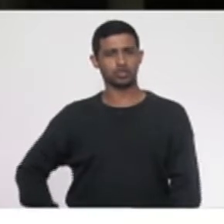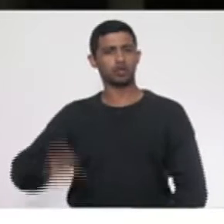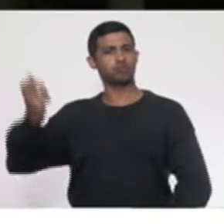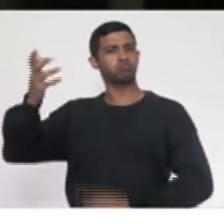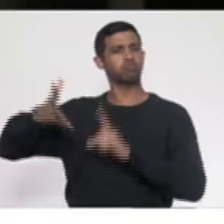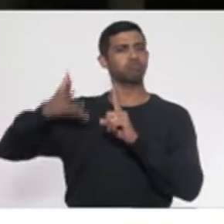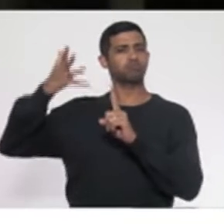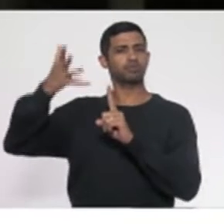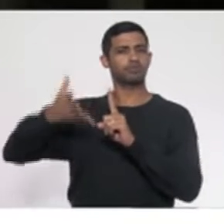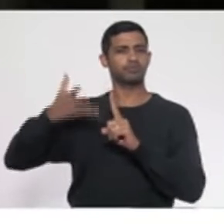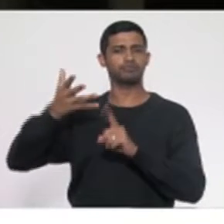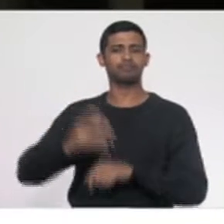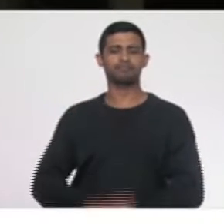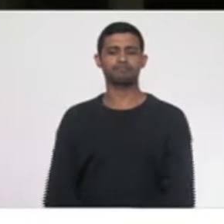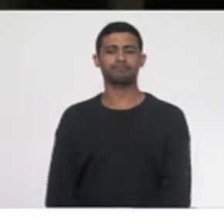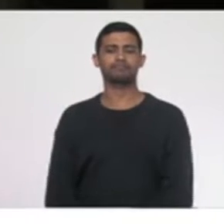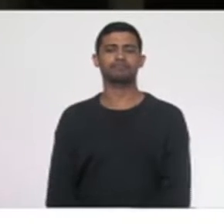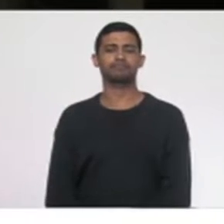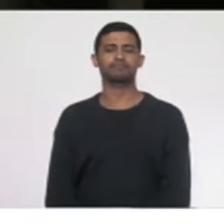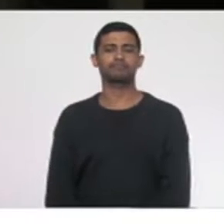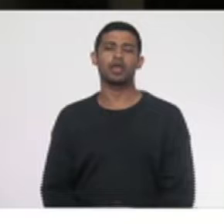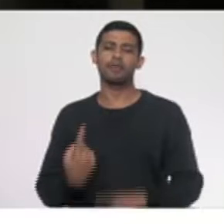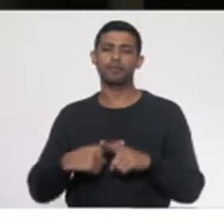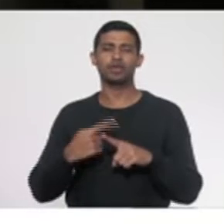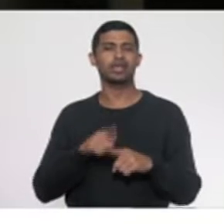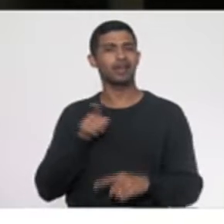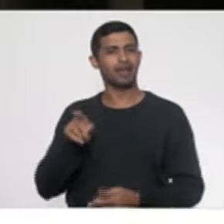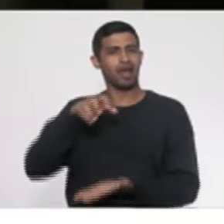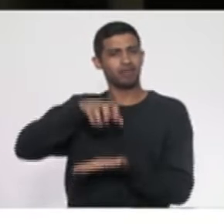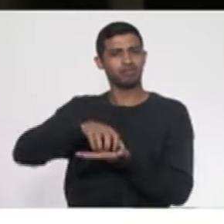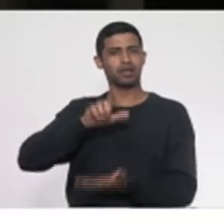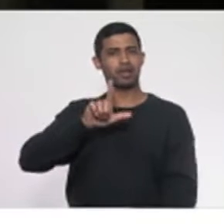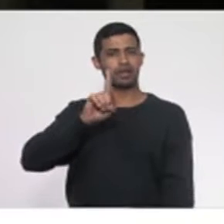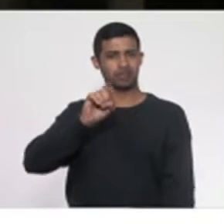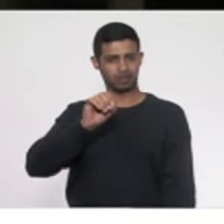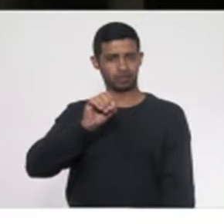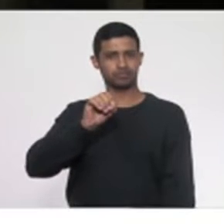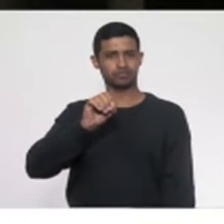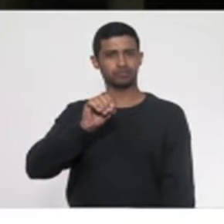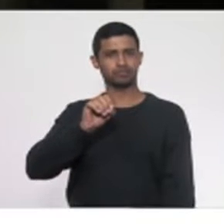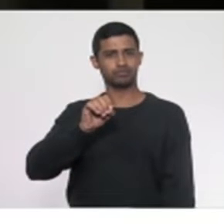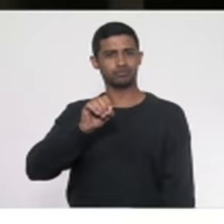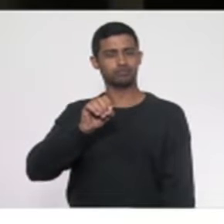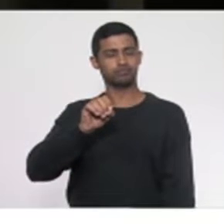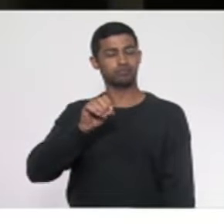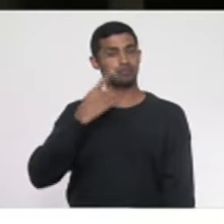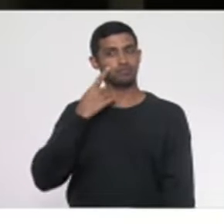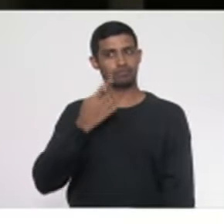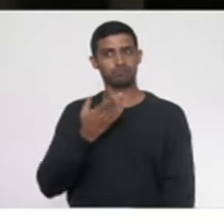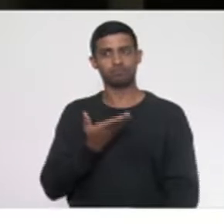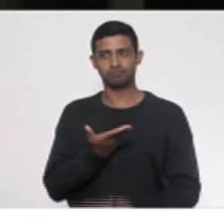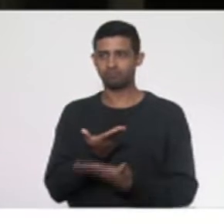proferiu. Afinal de contas, a LDO tem um elenco